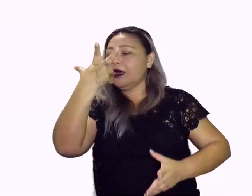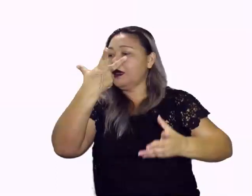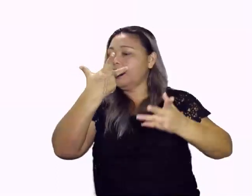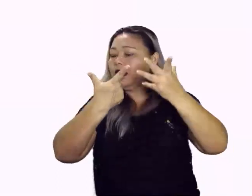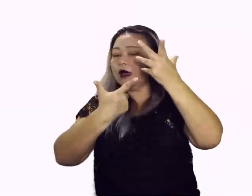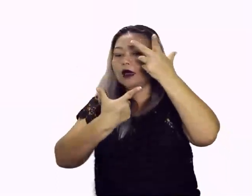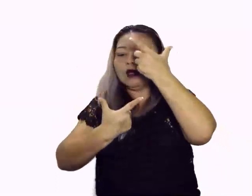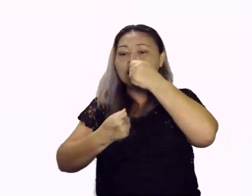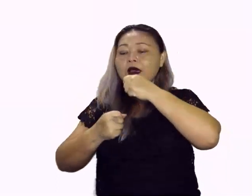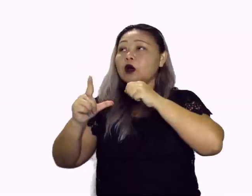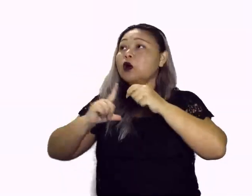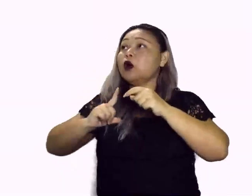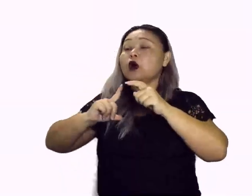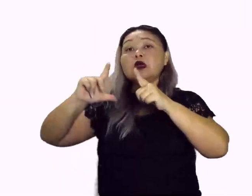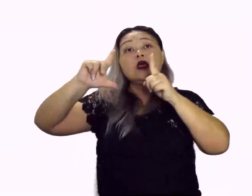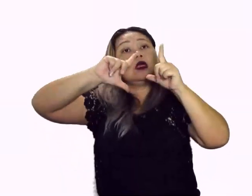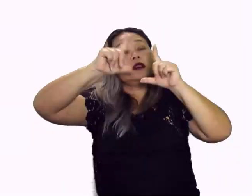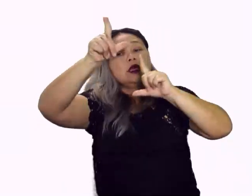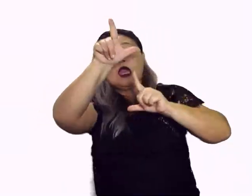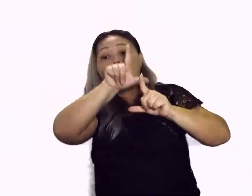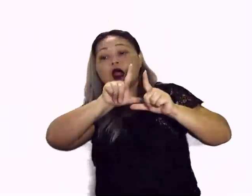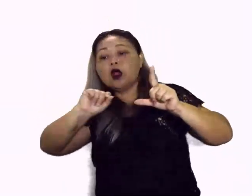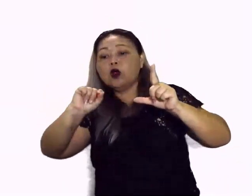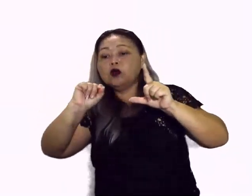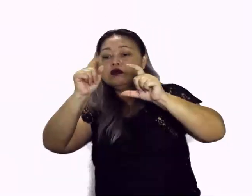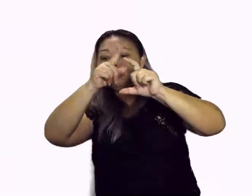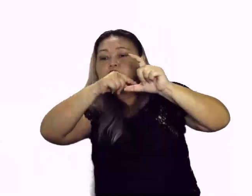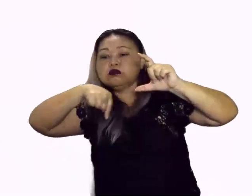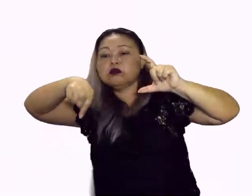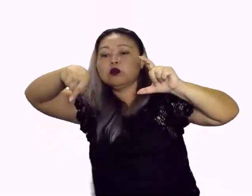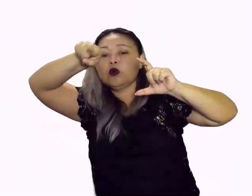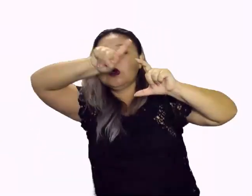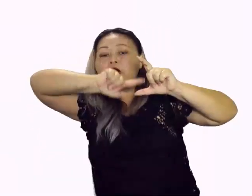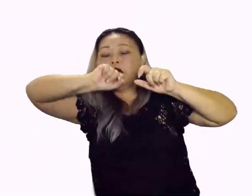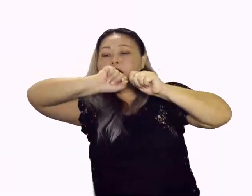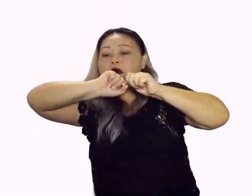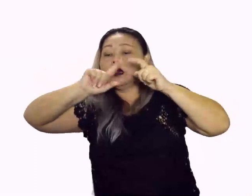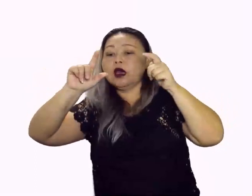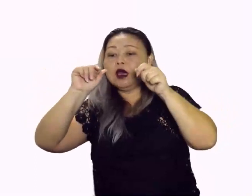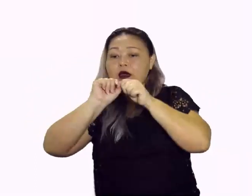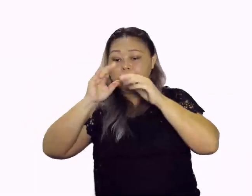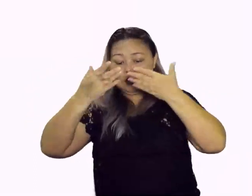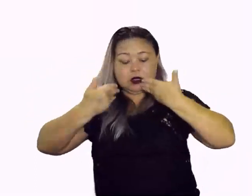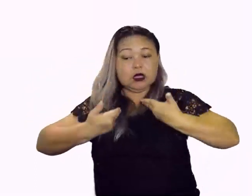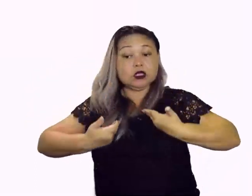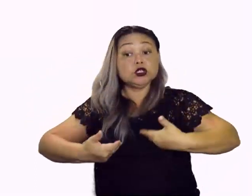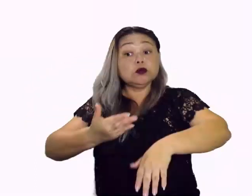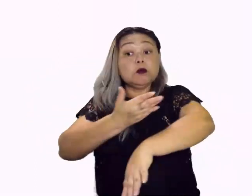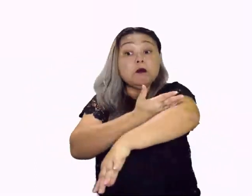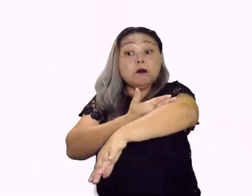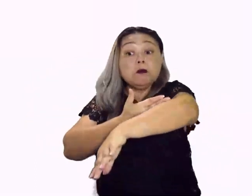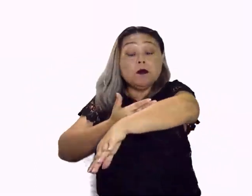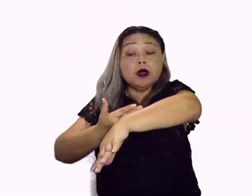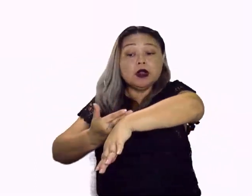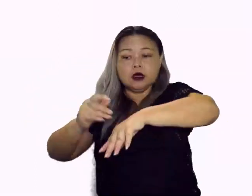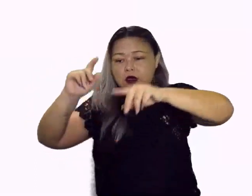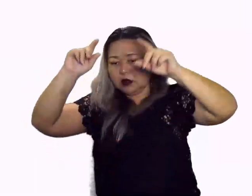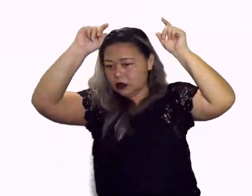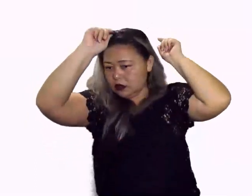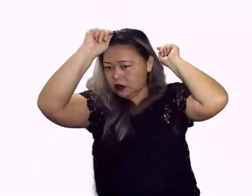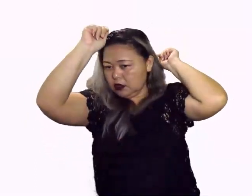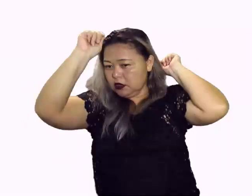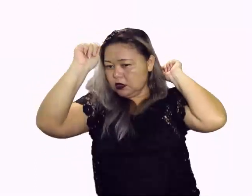de lua cheia. Vestido de branco e com chapéu para esconder, né, o respirador dele.